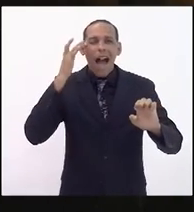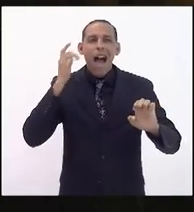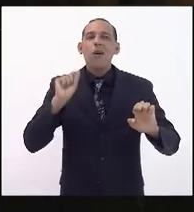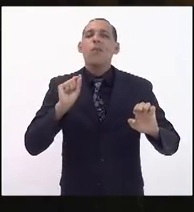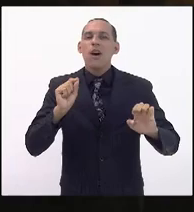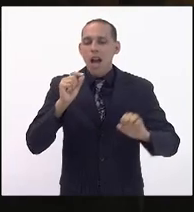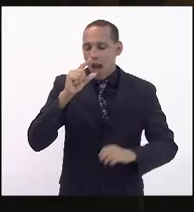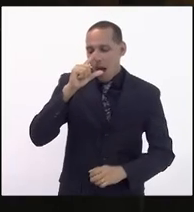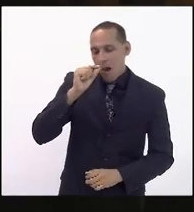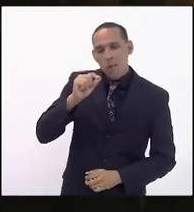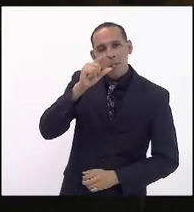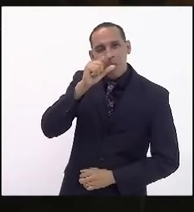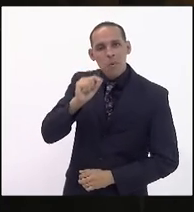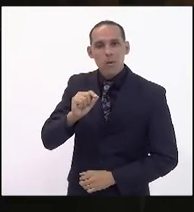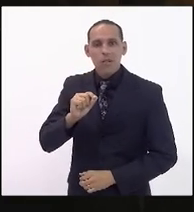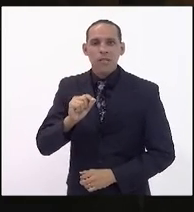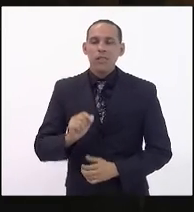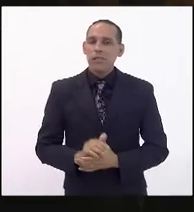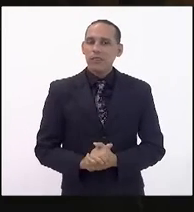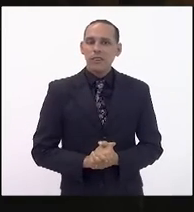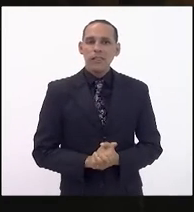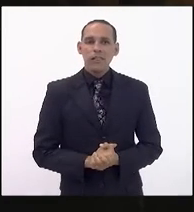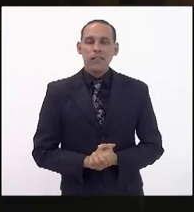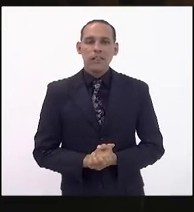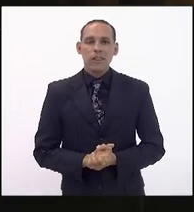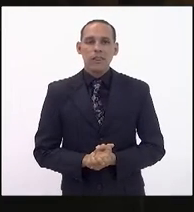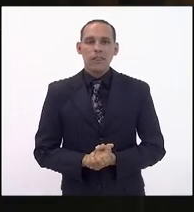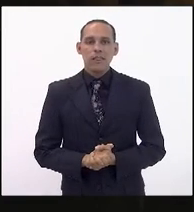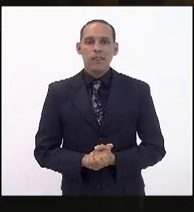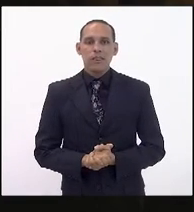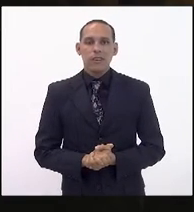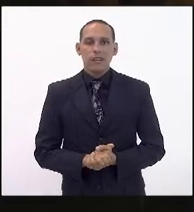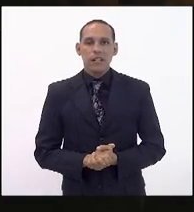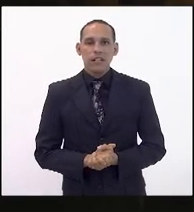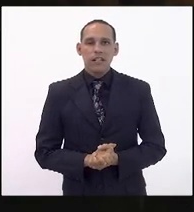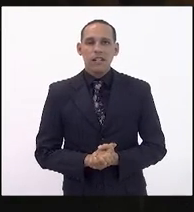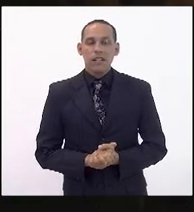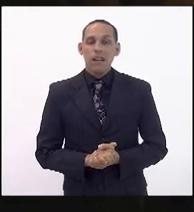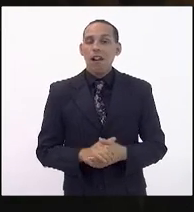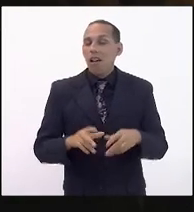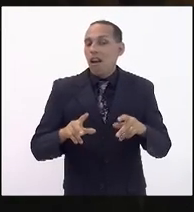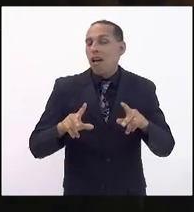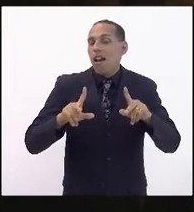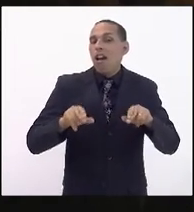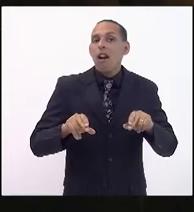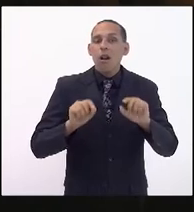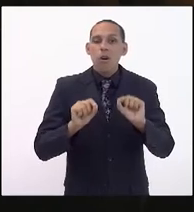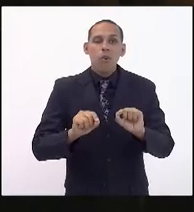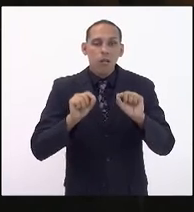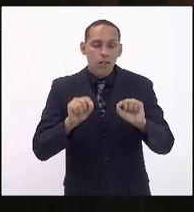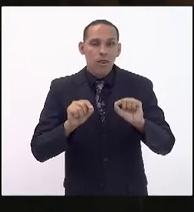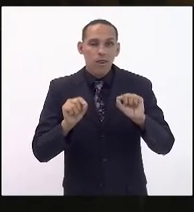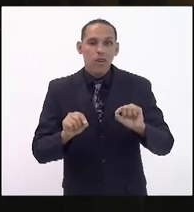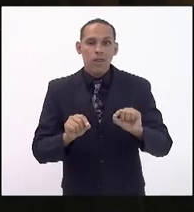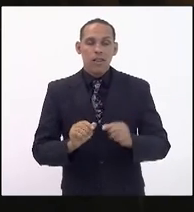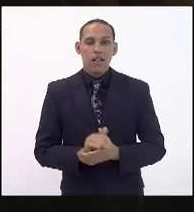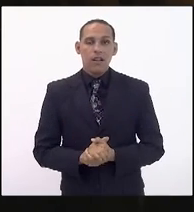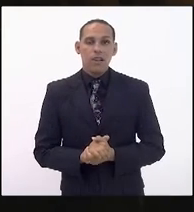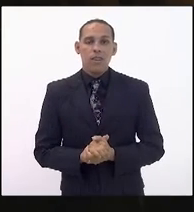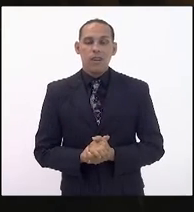ainda é um revolucionário socialista e ainda é porque ele nunca foi